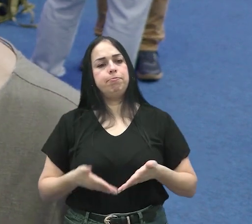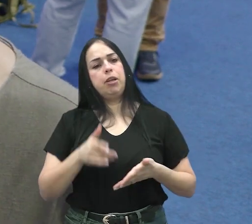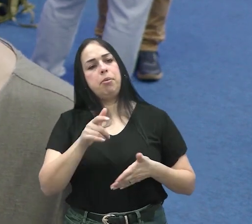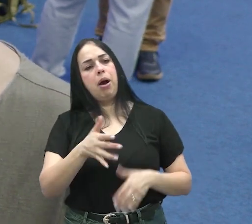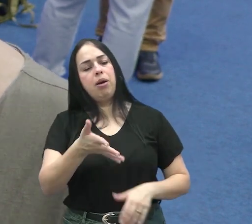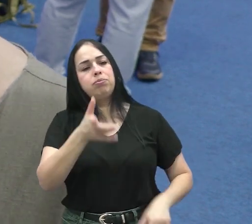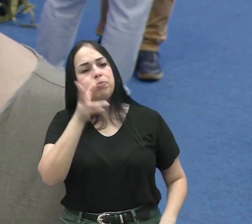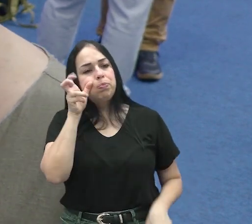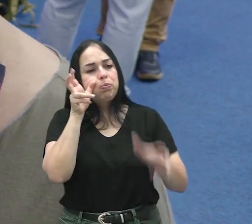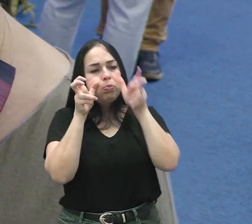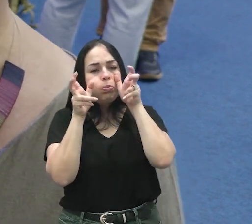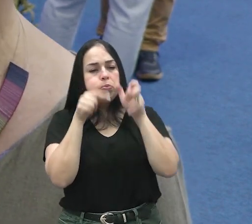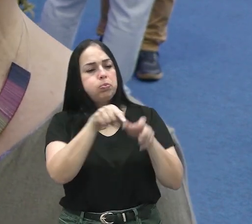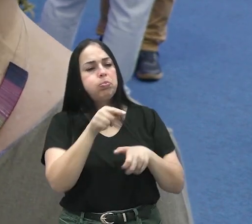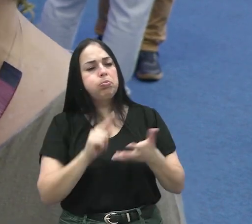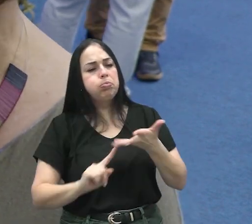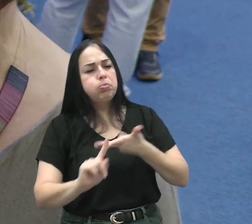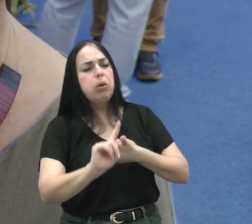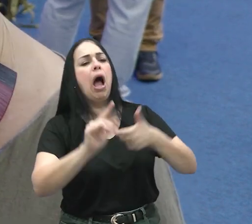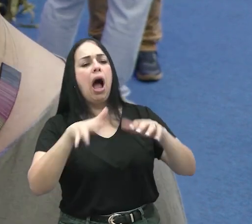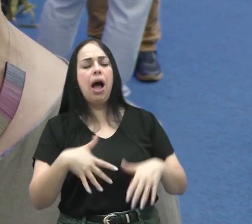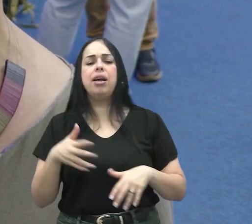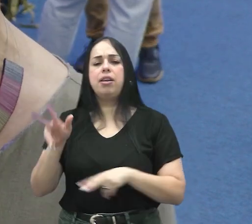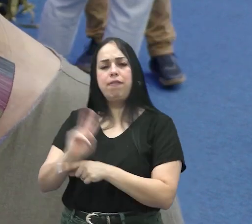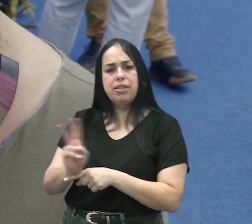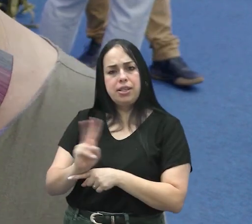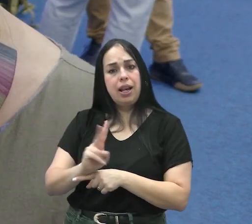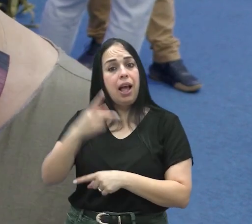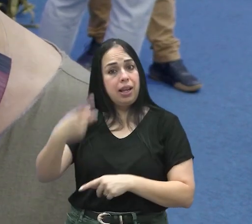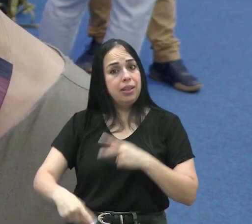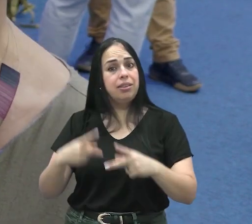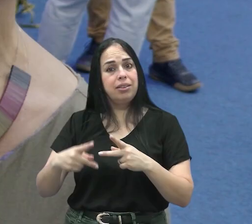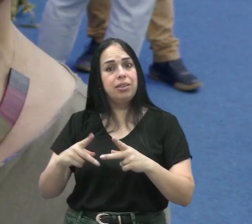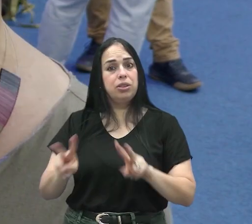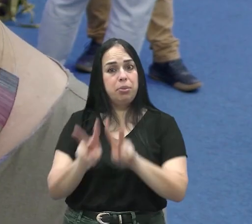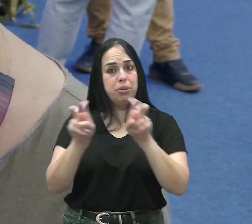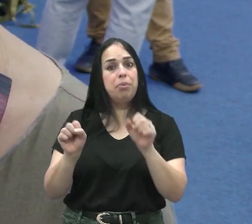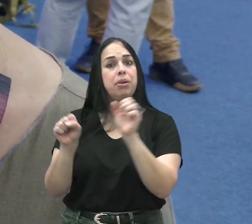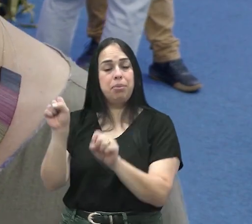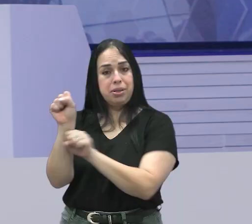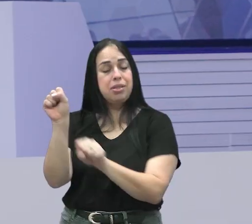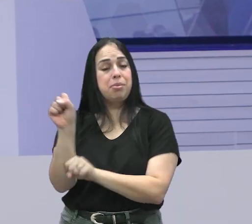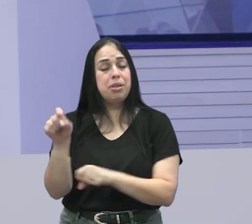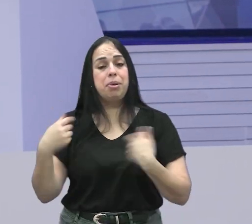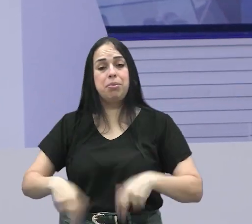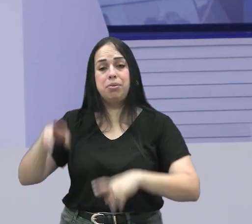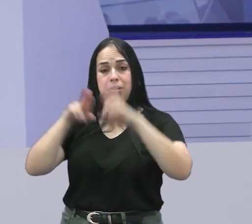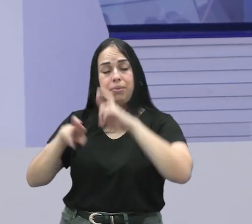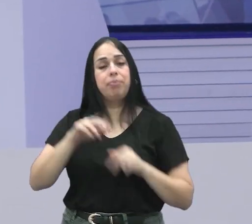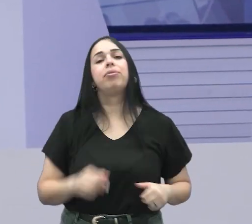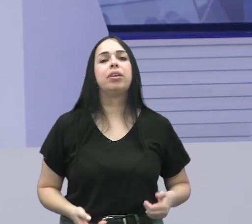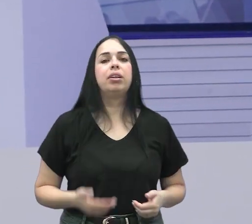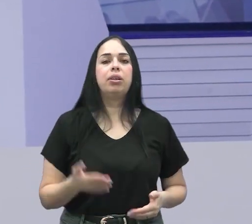do munícipe para que a gente tenha aí uma fiscalização, inclusive aqui na cidade, sobre a Sabesp. Para o vereador